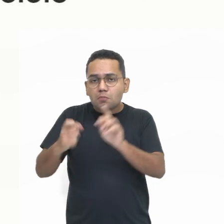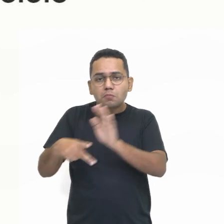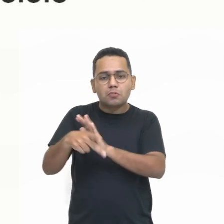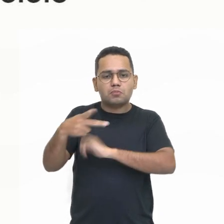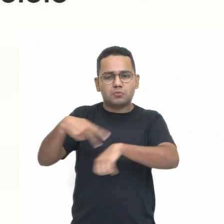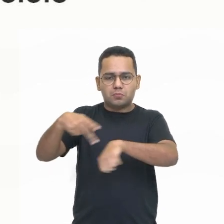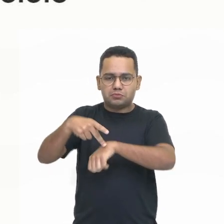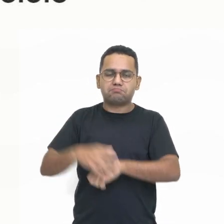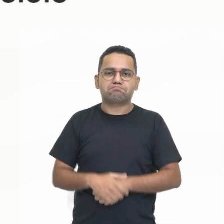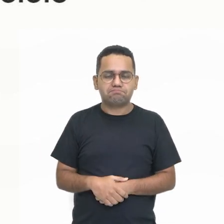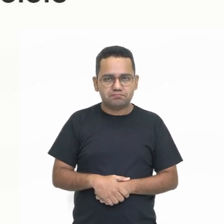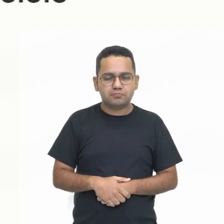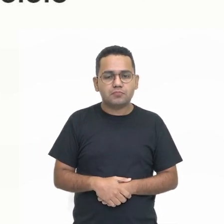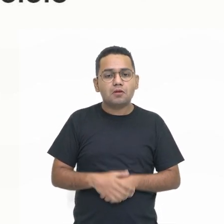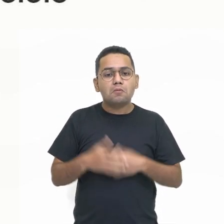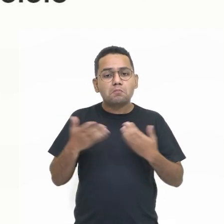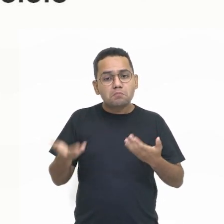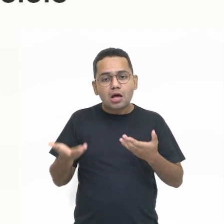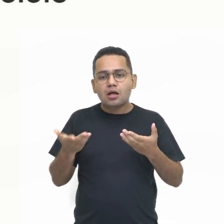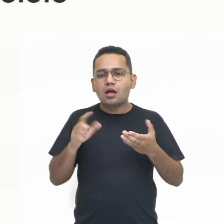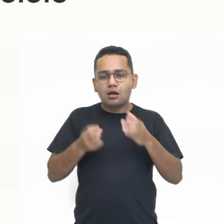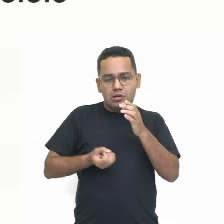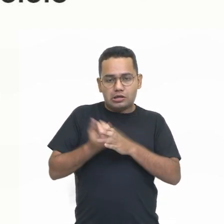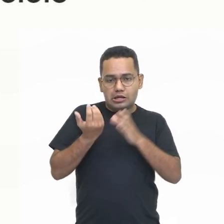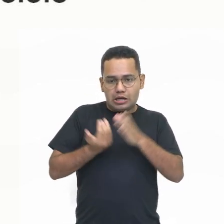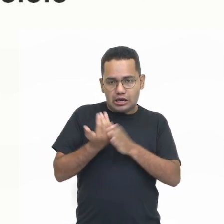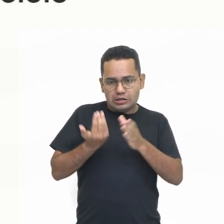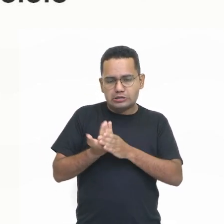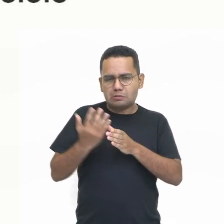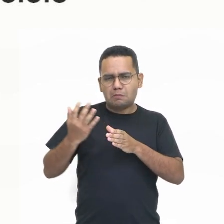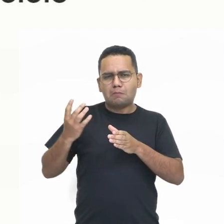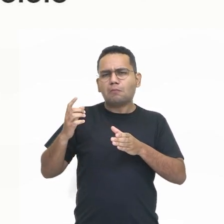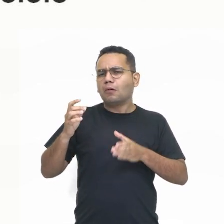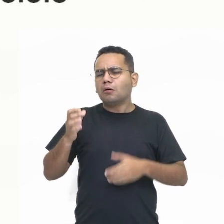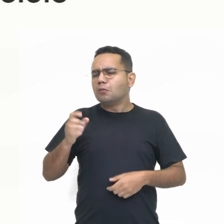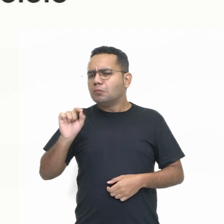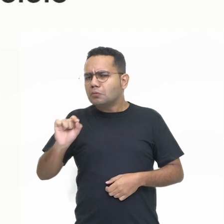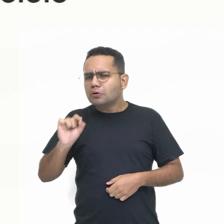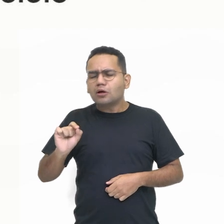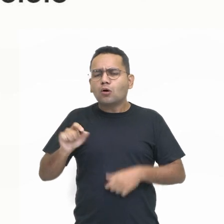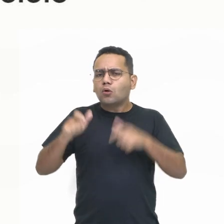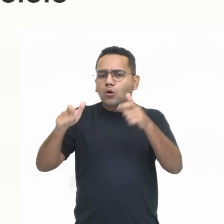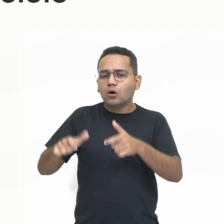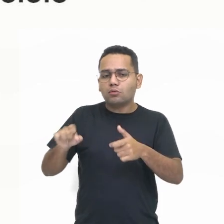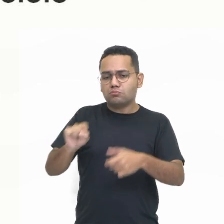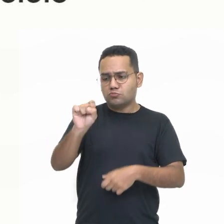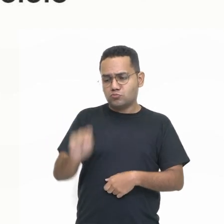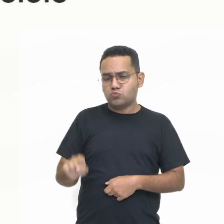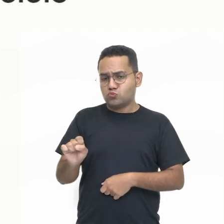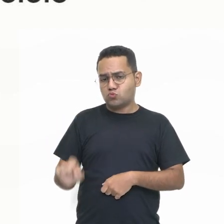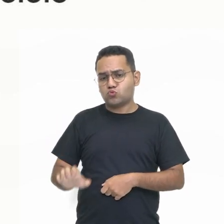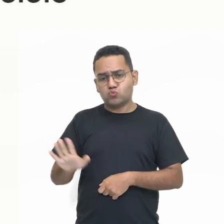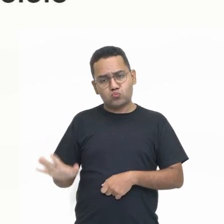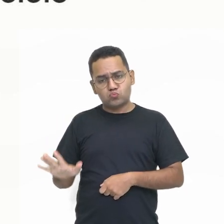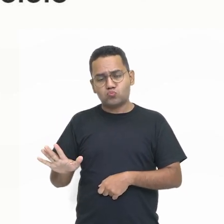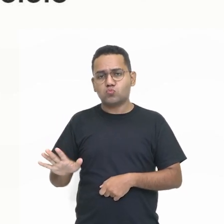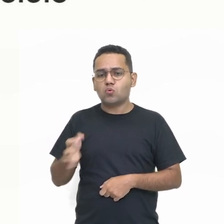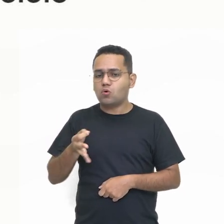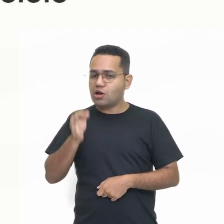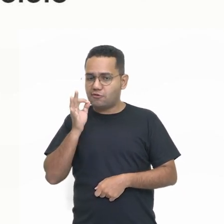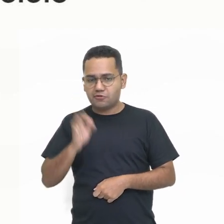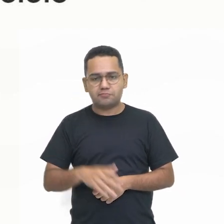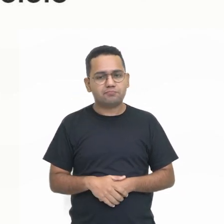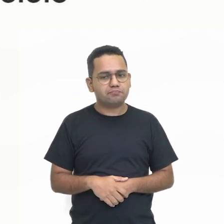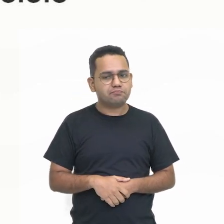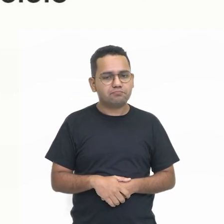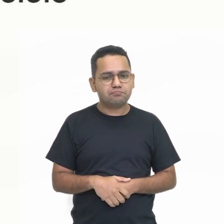cafeeira concentrou-se no Sudeste. E a riqueza gerada por este ciclo, né,